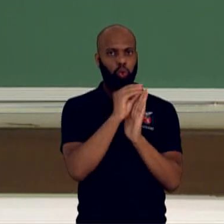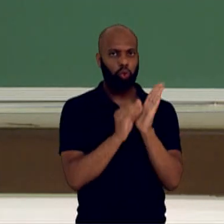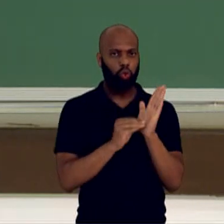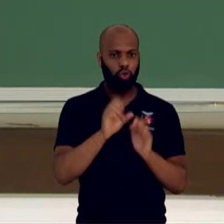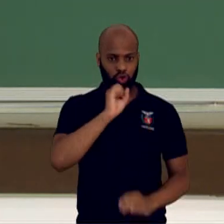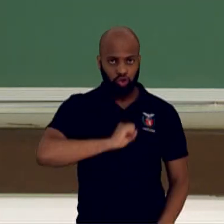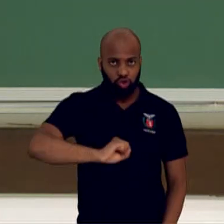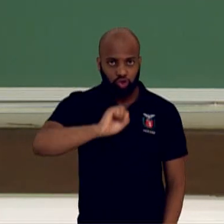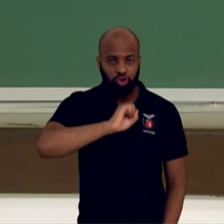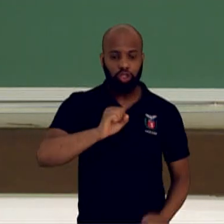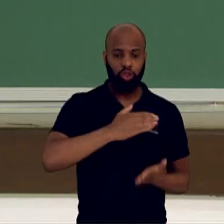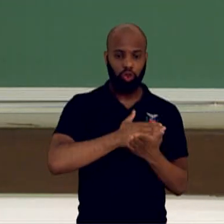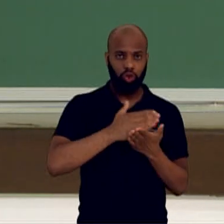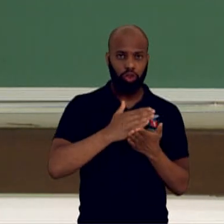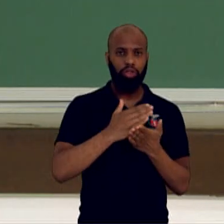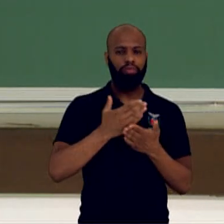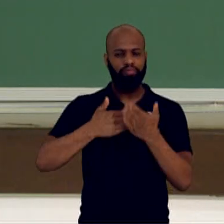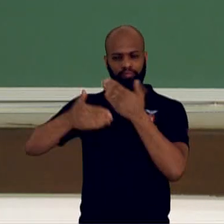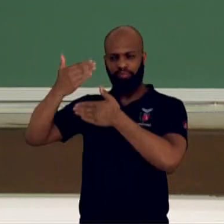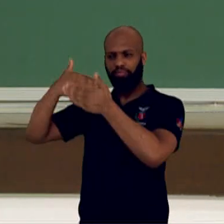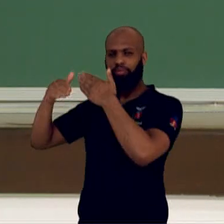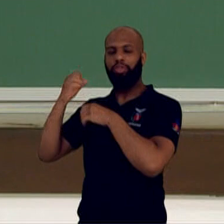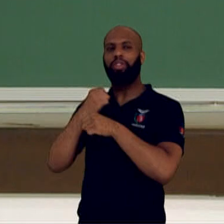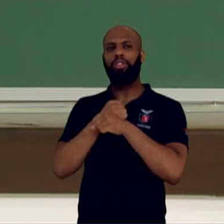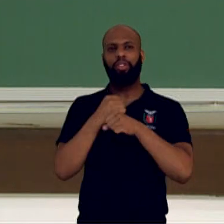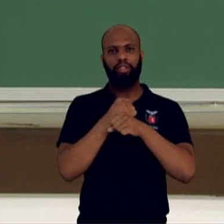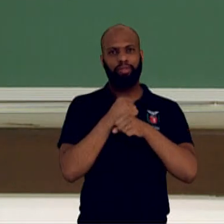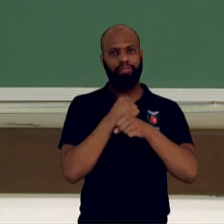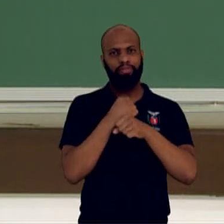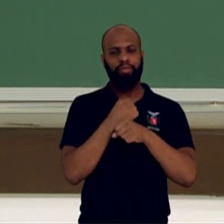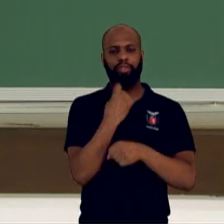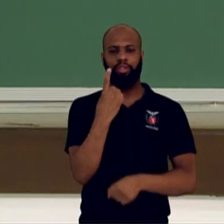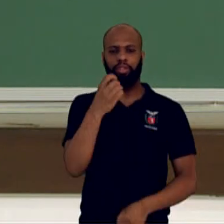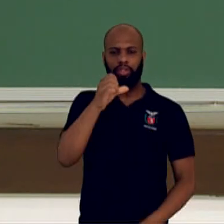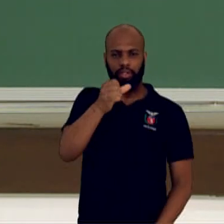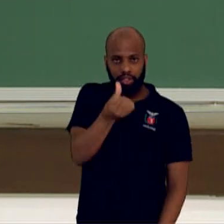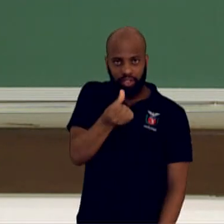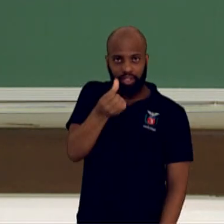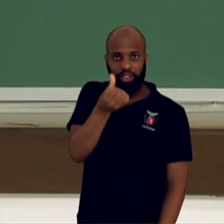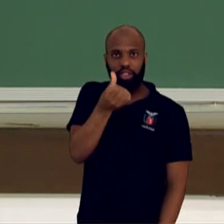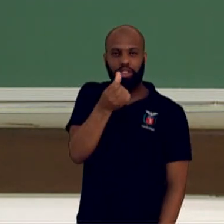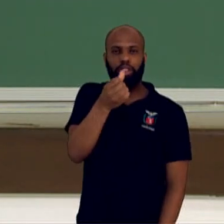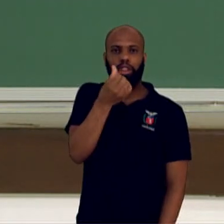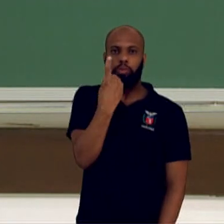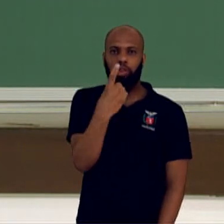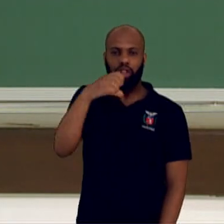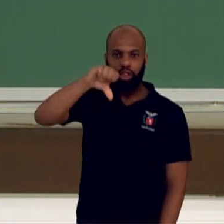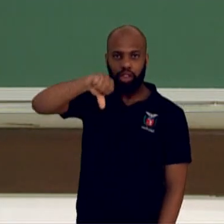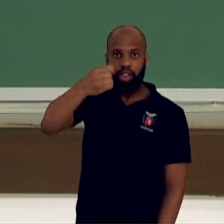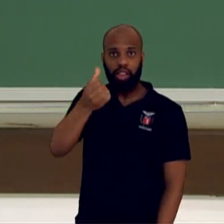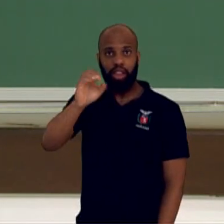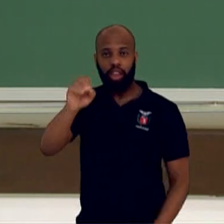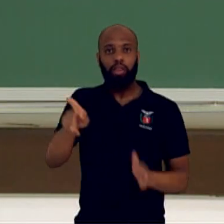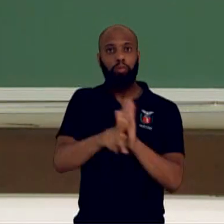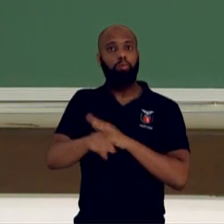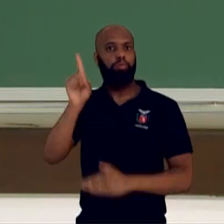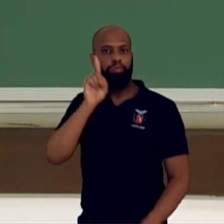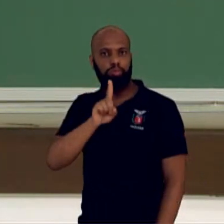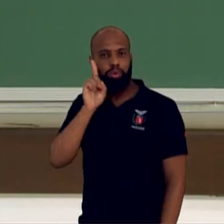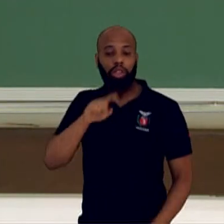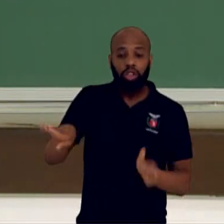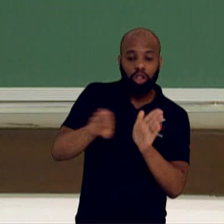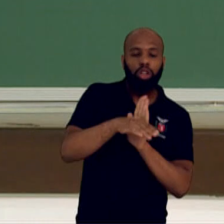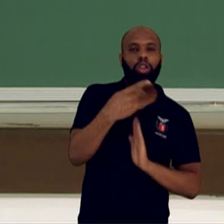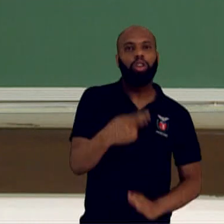funk, que surgiu lá desde os anos 60, 50, 60, lá nos Estados Unidos, e que